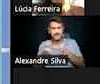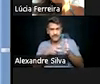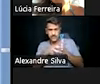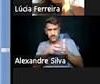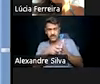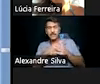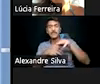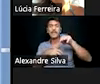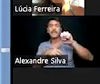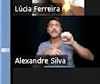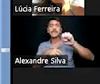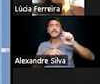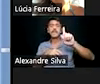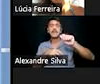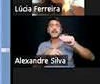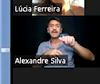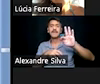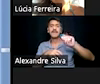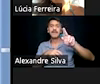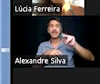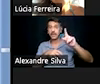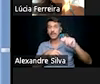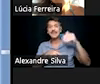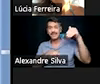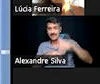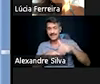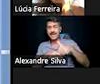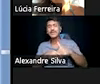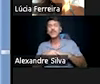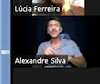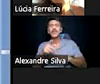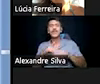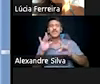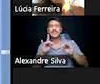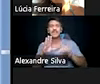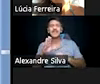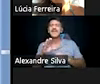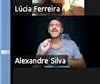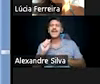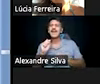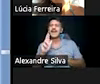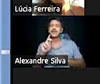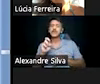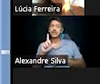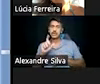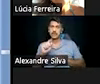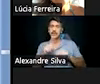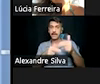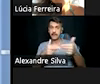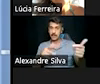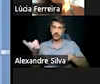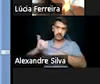megafauna que estavam imersos em argila. Então, aqui tem alguns desses materiais que estão expostos